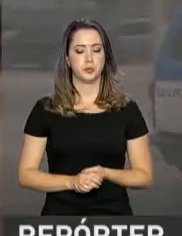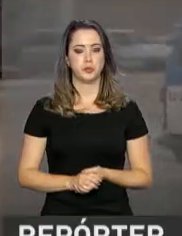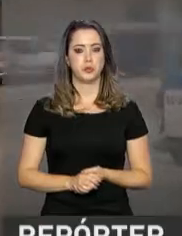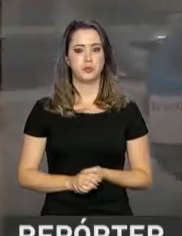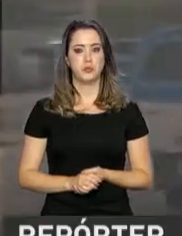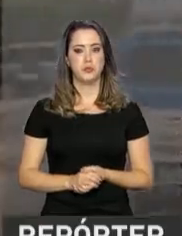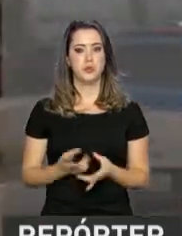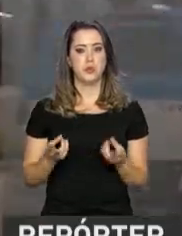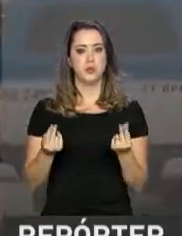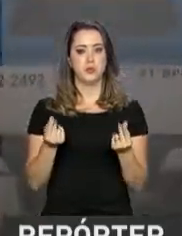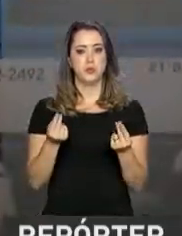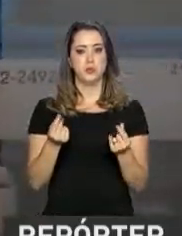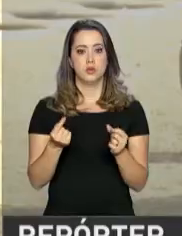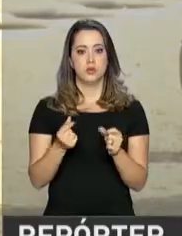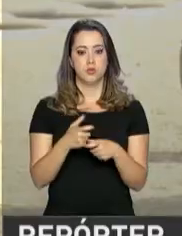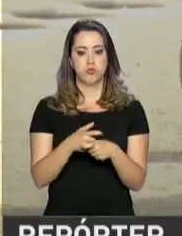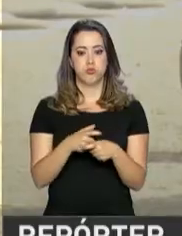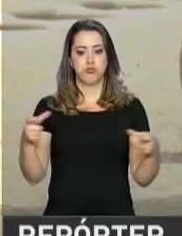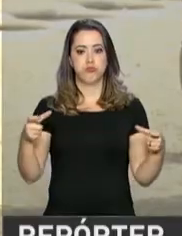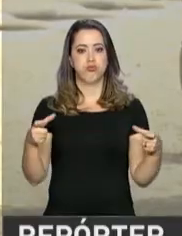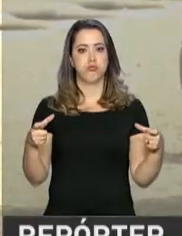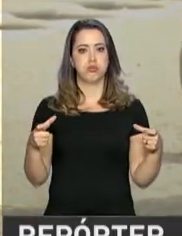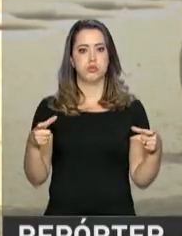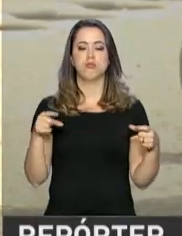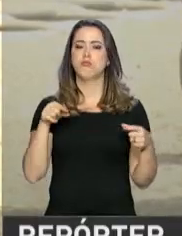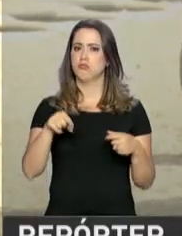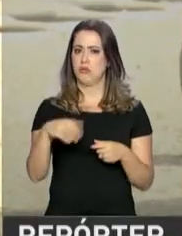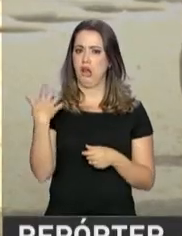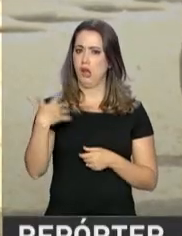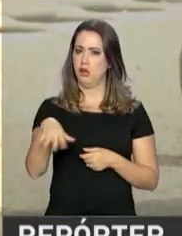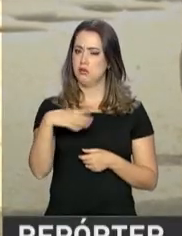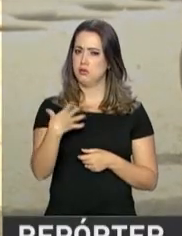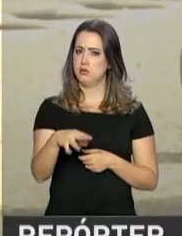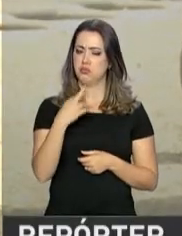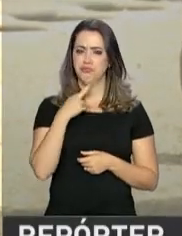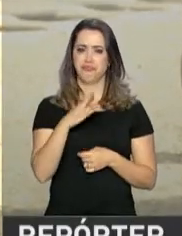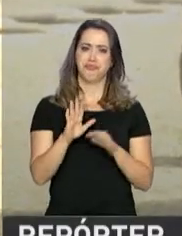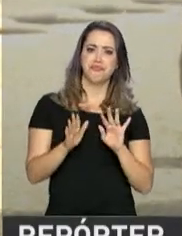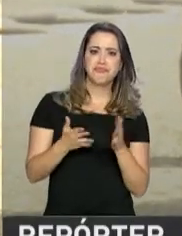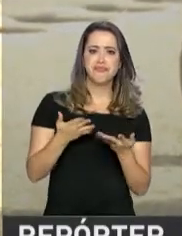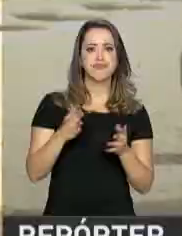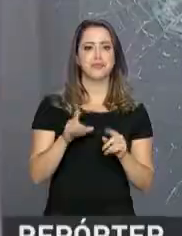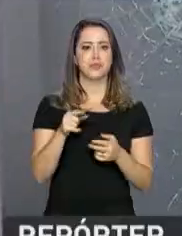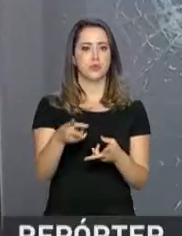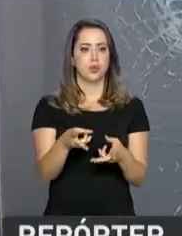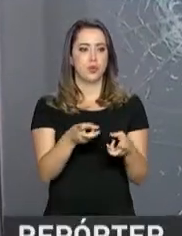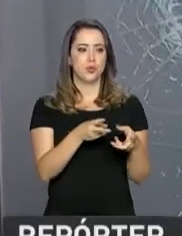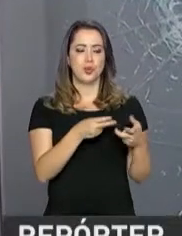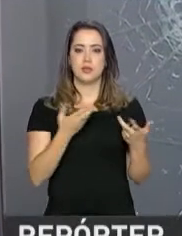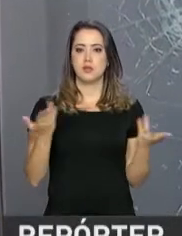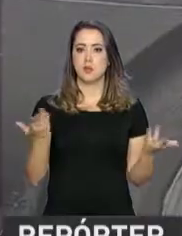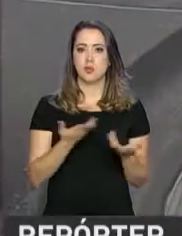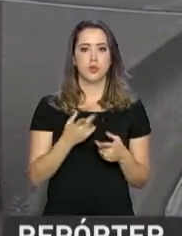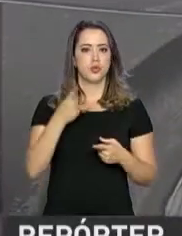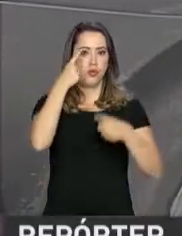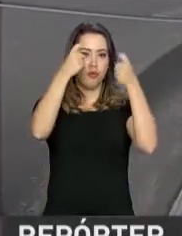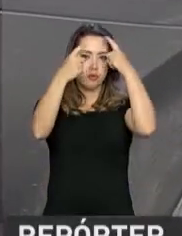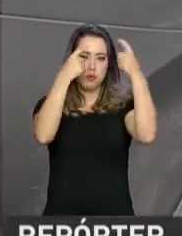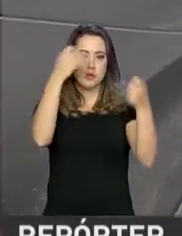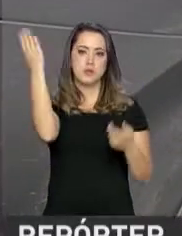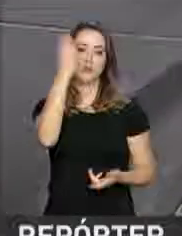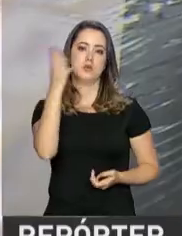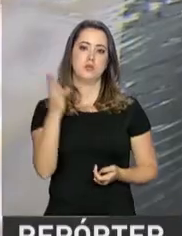custos astronômicos resultados questionáveis esta radiografia do governo para a violência no brasil